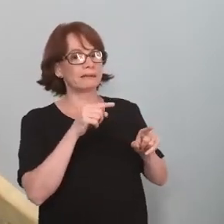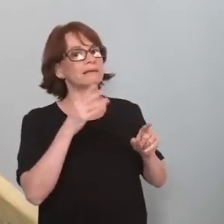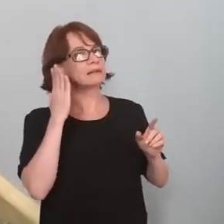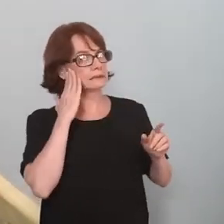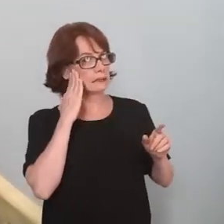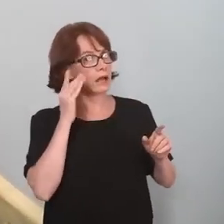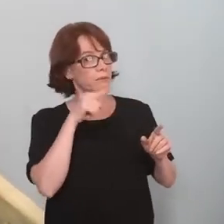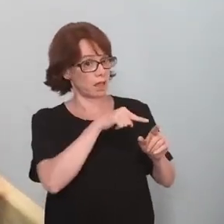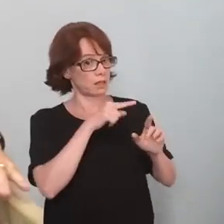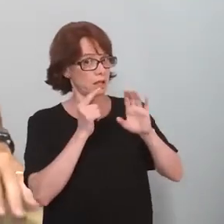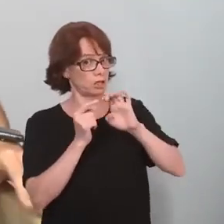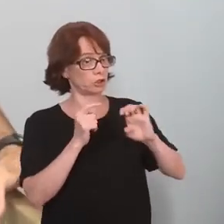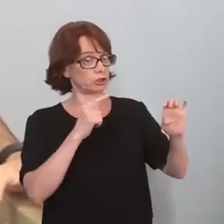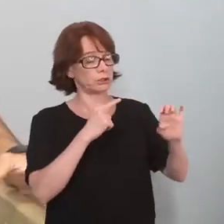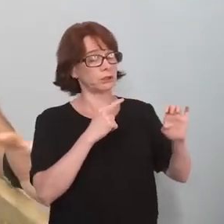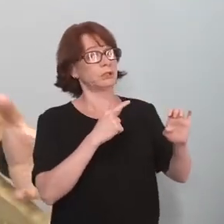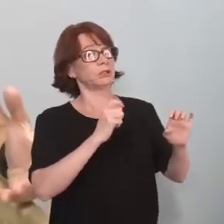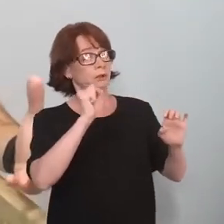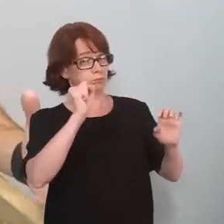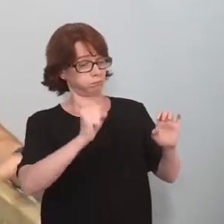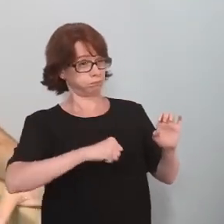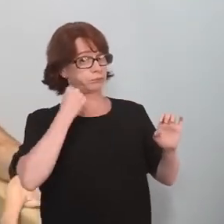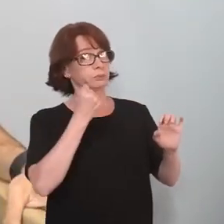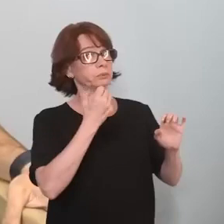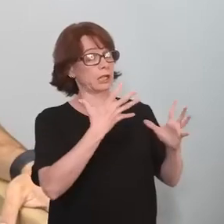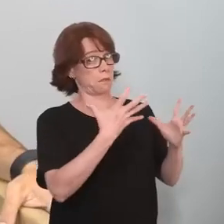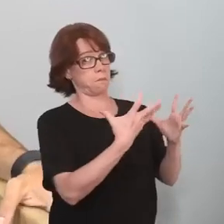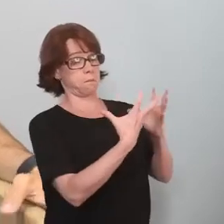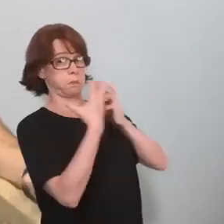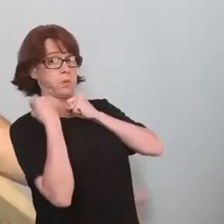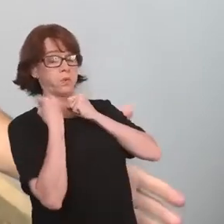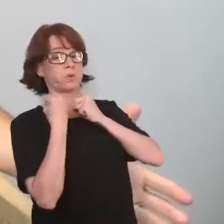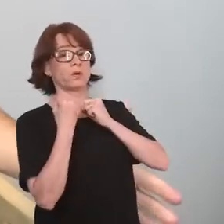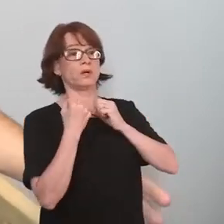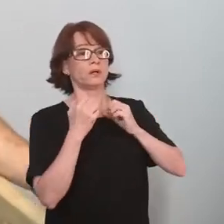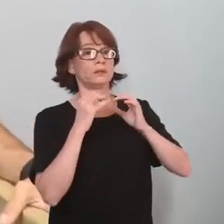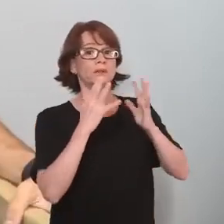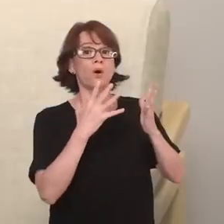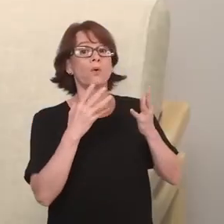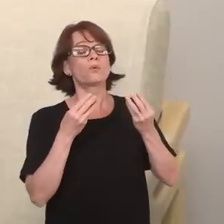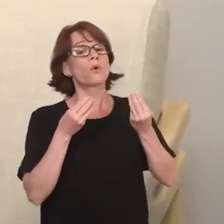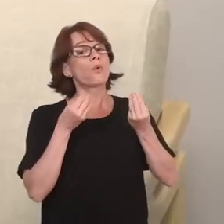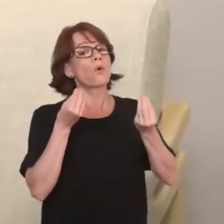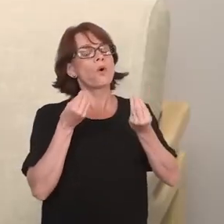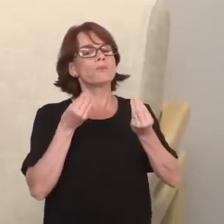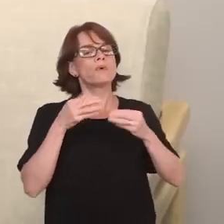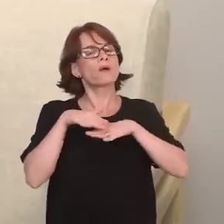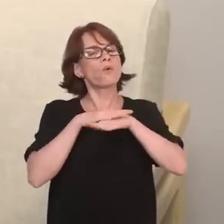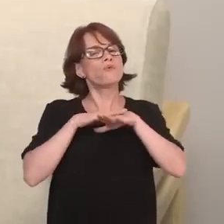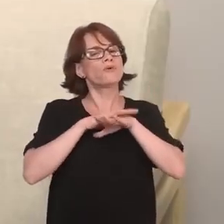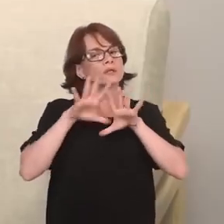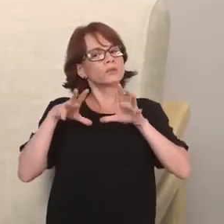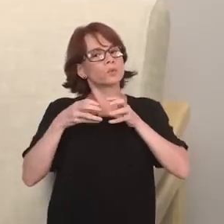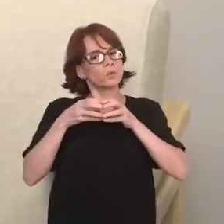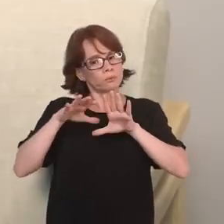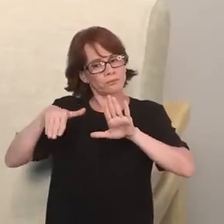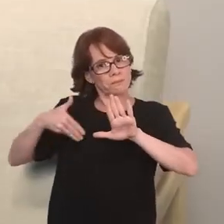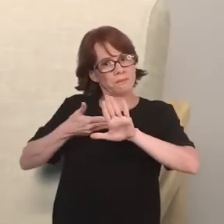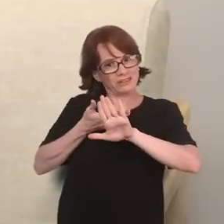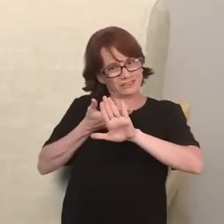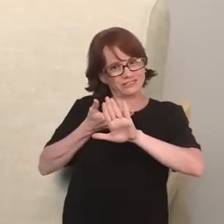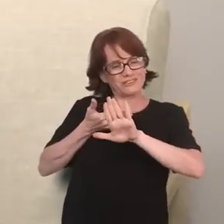de ódio contra os conservadores. Como é que são essas conversas de bastidores? Elas existem? Existem. Nós estamos mesmo